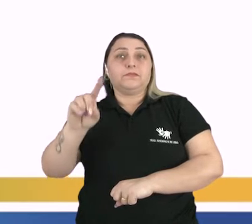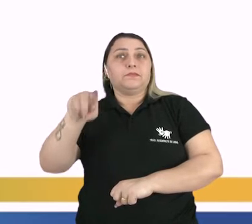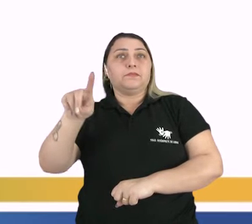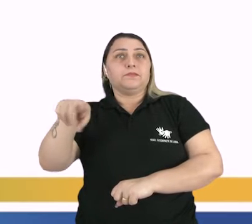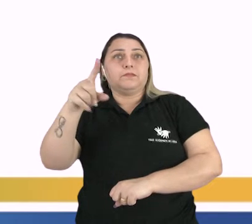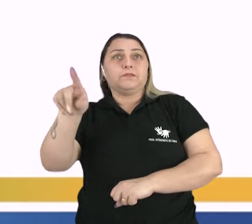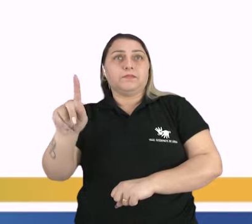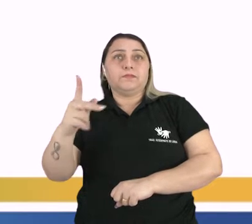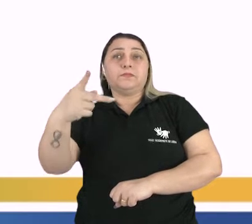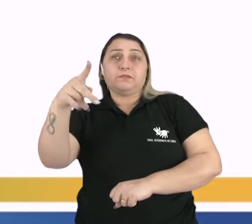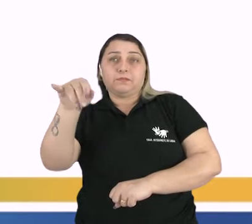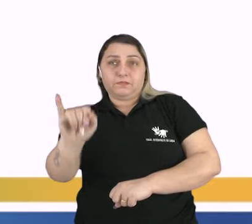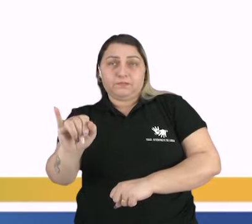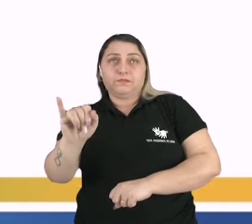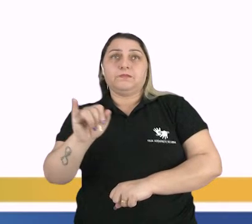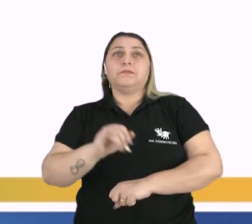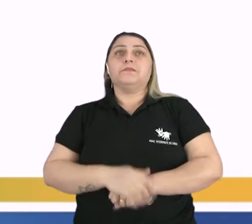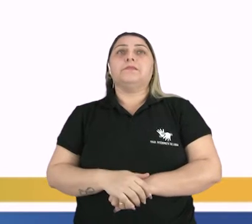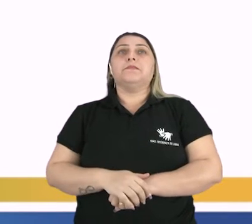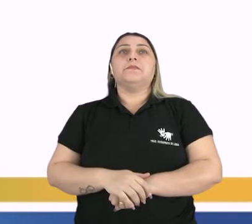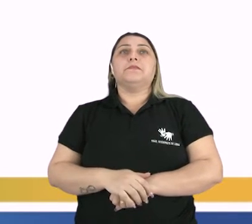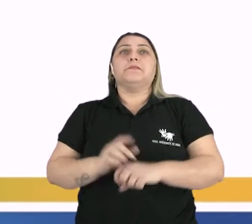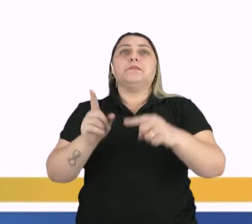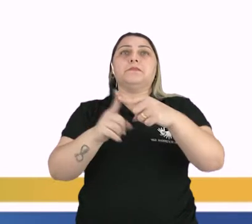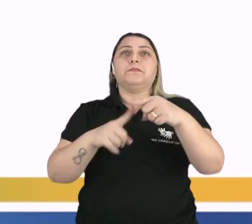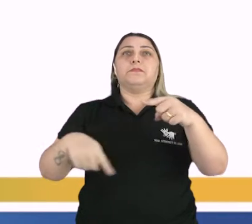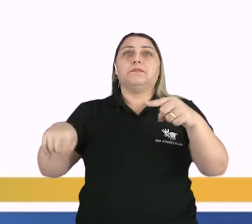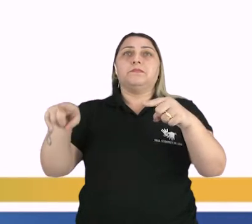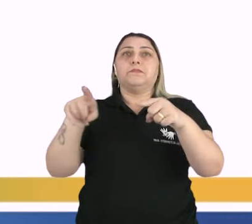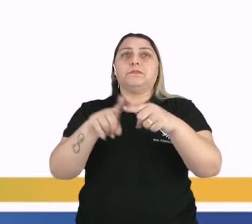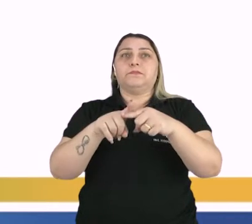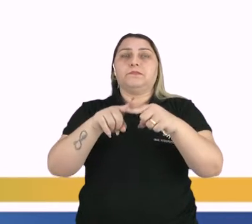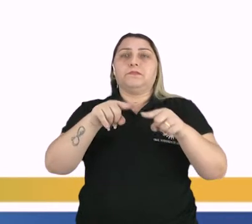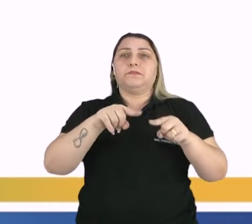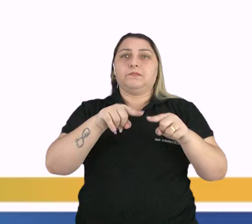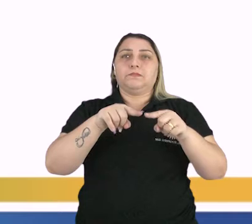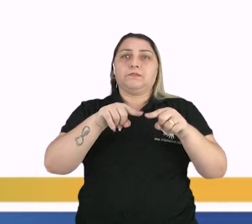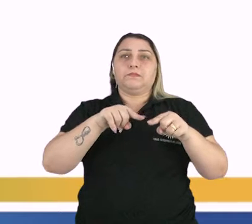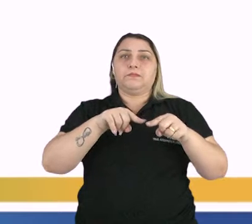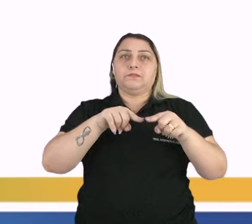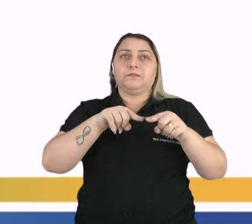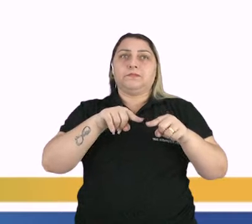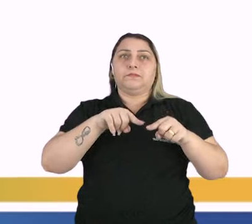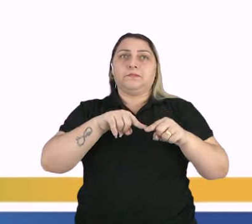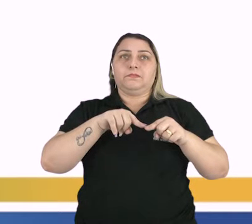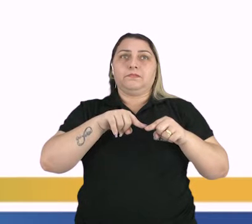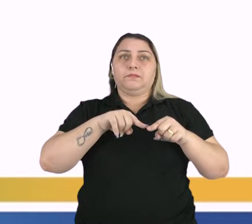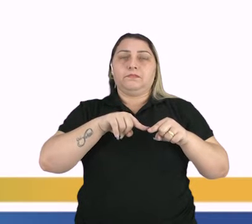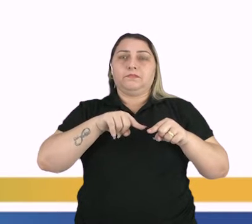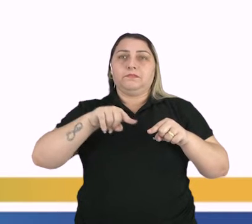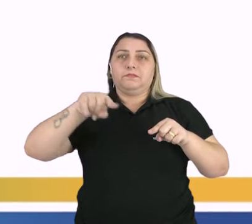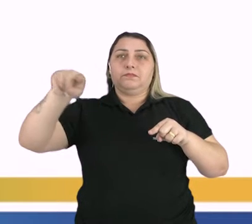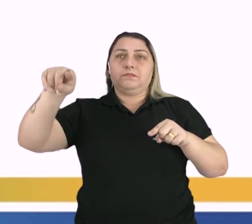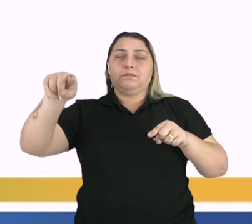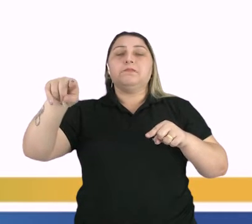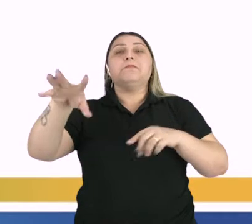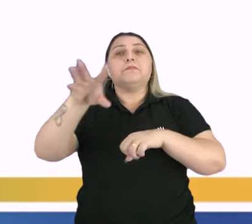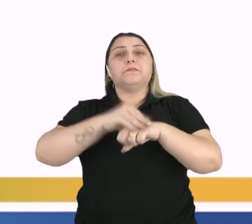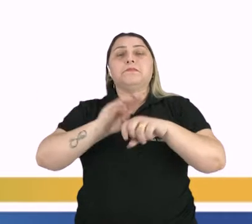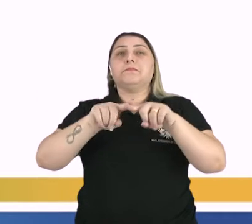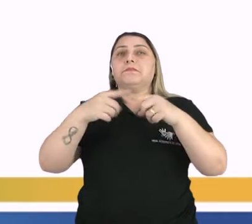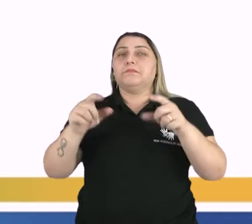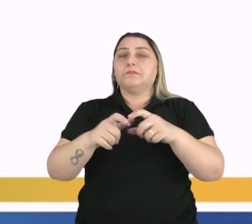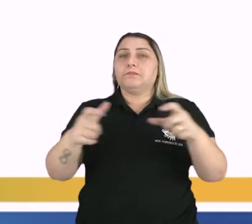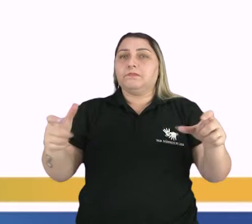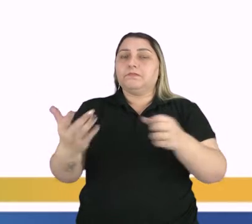nosso objeto principal dessa aula, né? Não vamos esgotar, né, como um conhecimento bem amplo, mas vamos dar